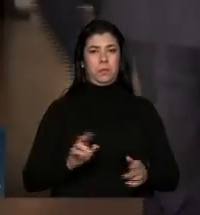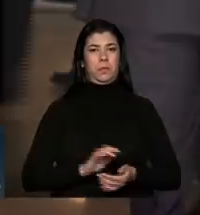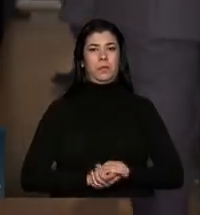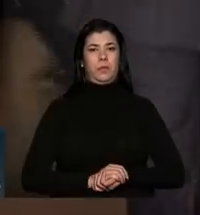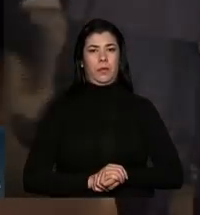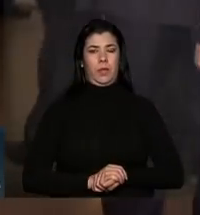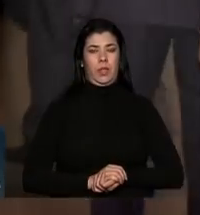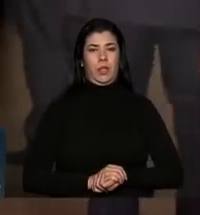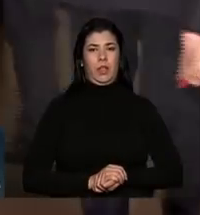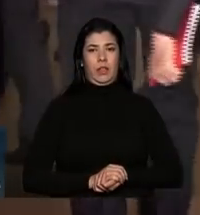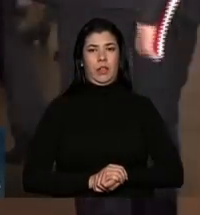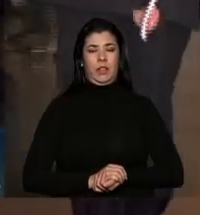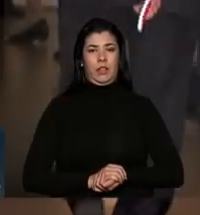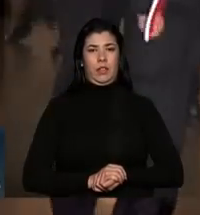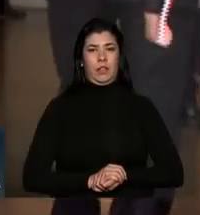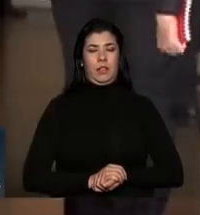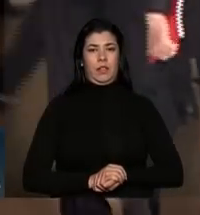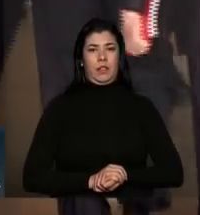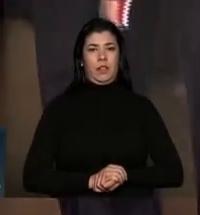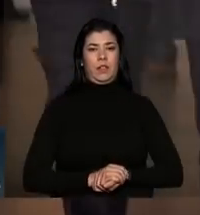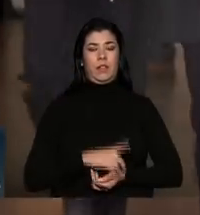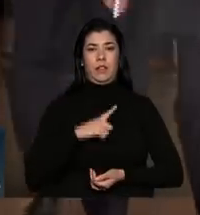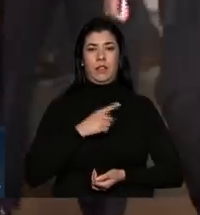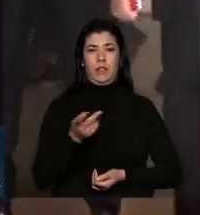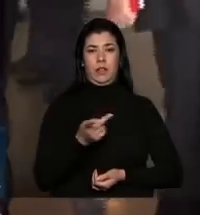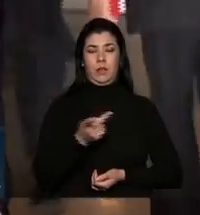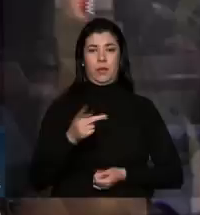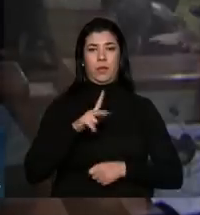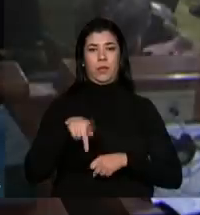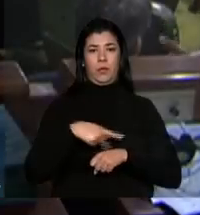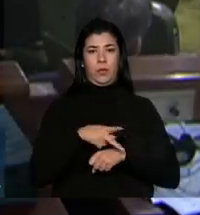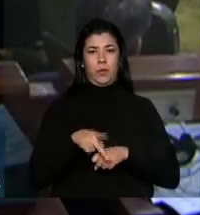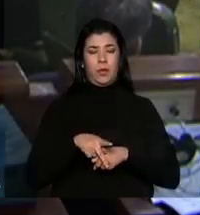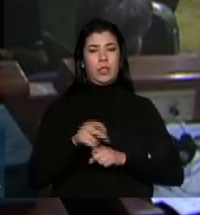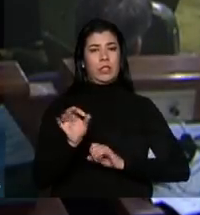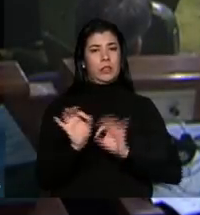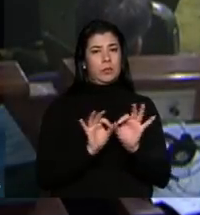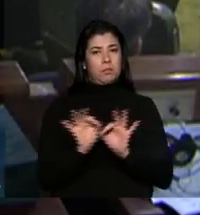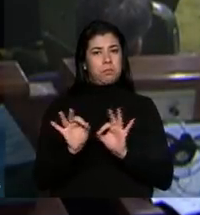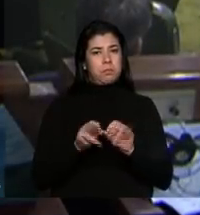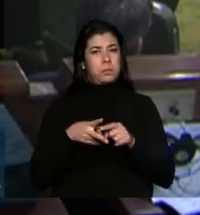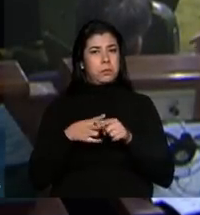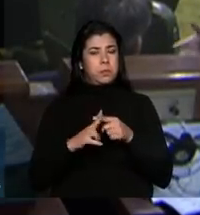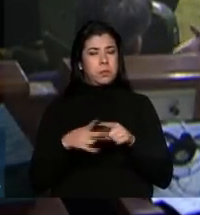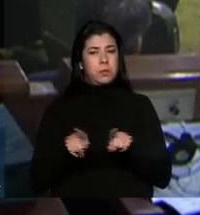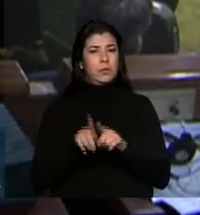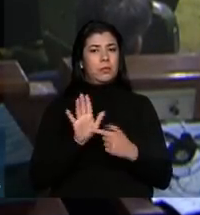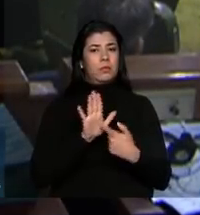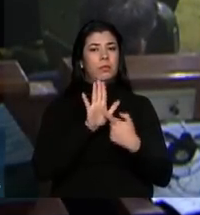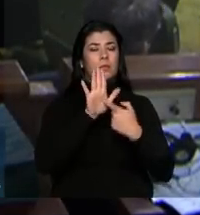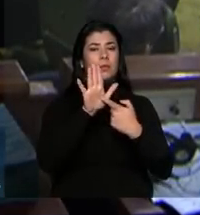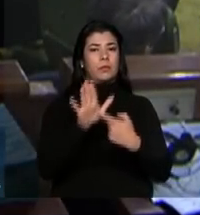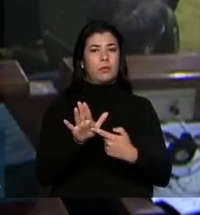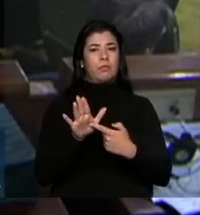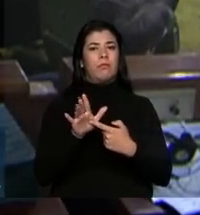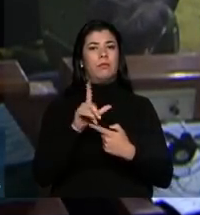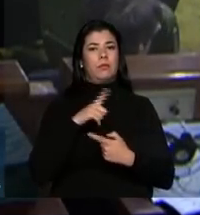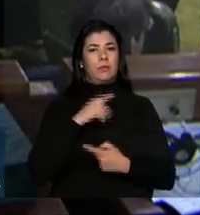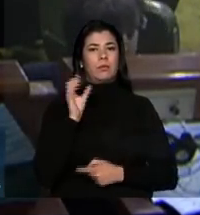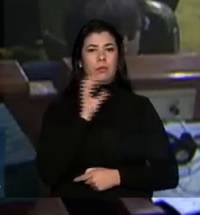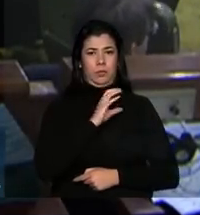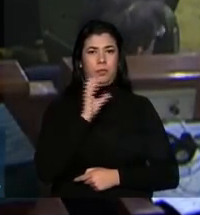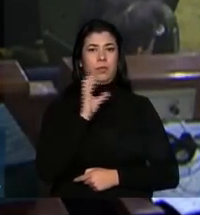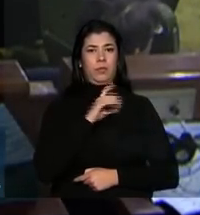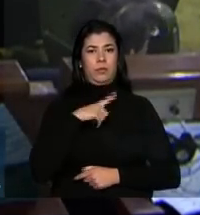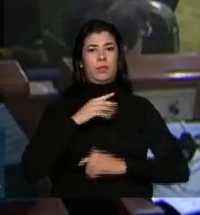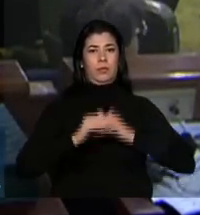Brasil e China vivem momentos econômicos diferentes, ambos passam por alguns ajustes e que refletem numa maior desaceleração